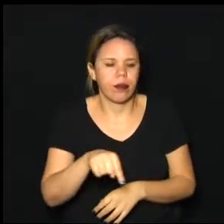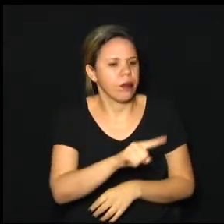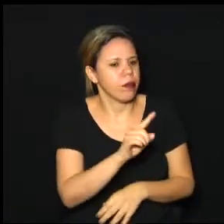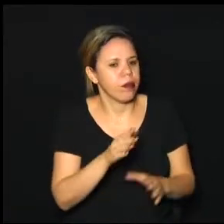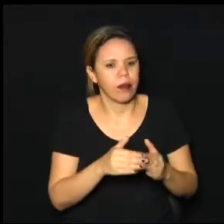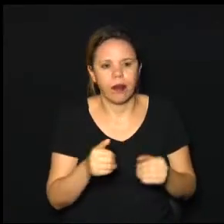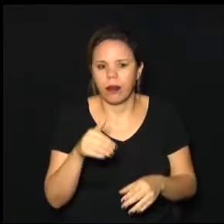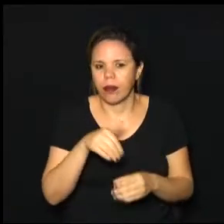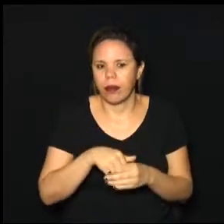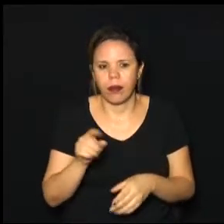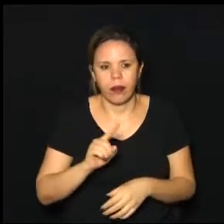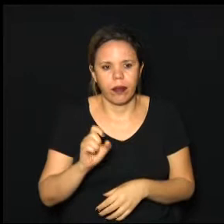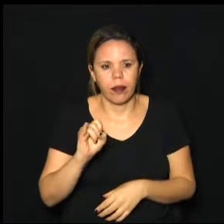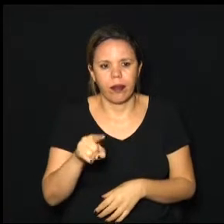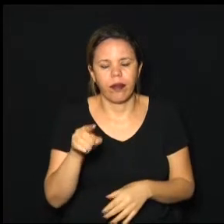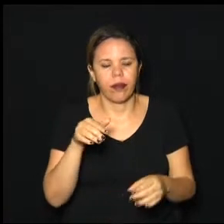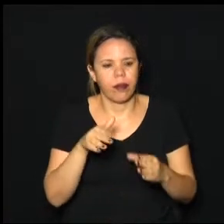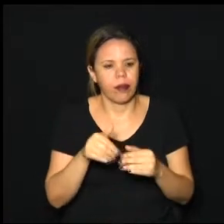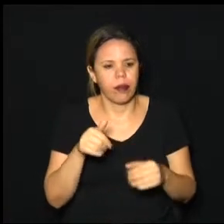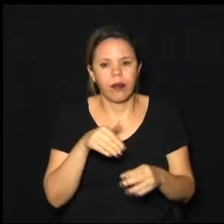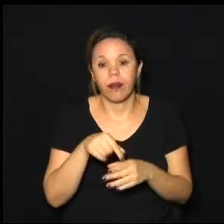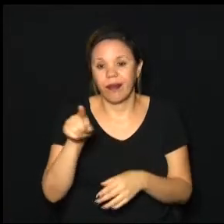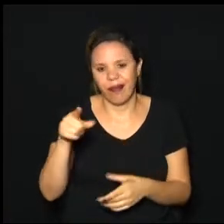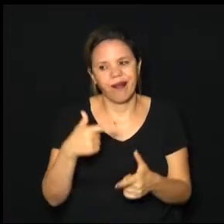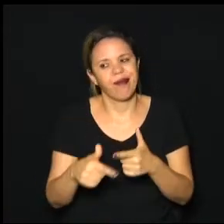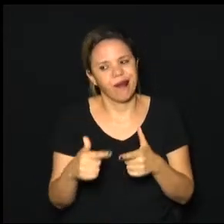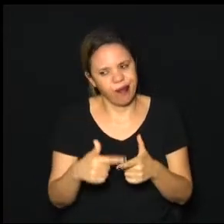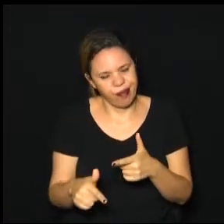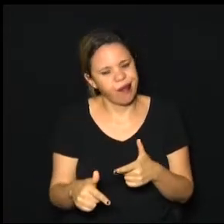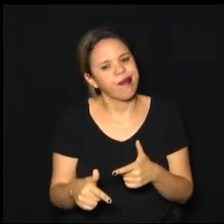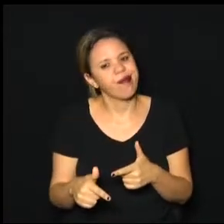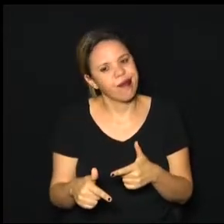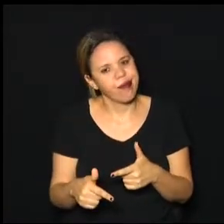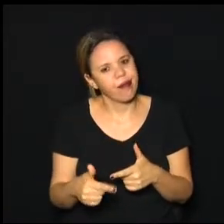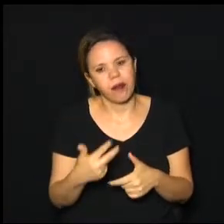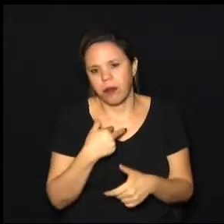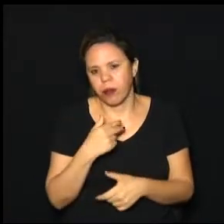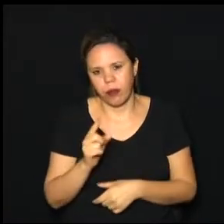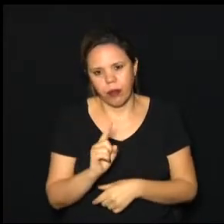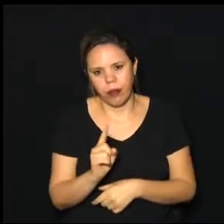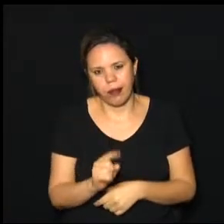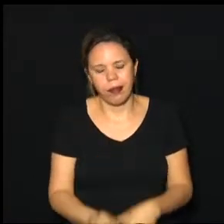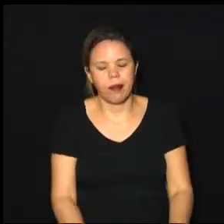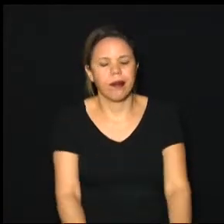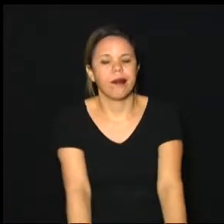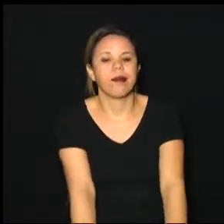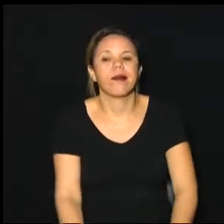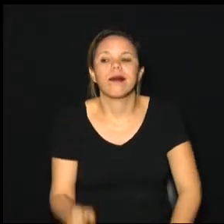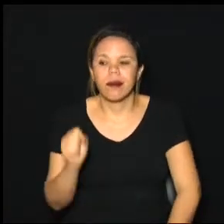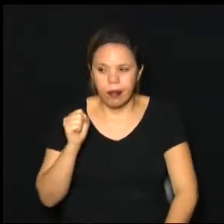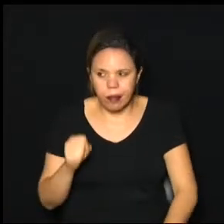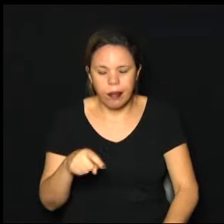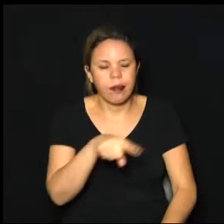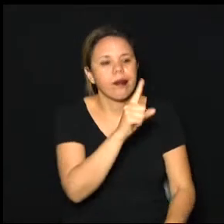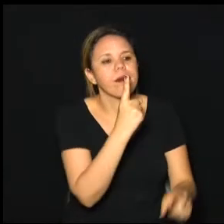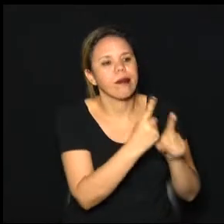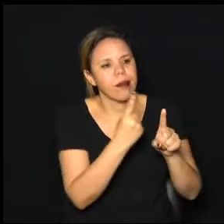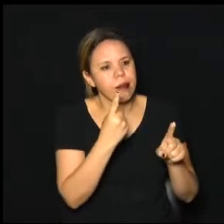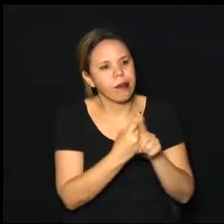pedir voto. Se pedir voto, aí você vai ter problema. Pode ir em encontros, em